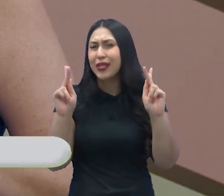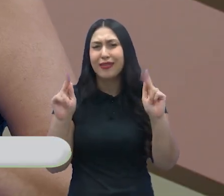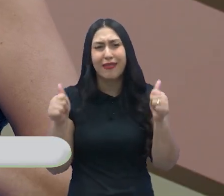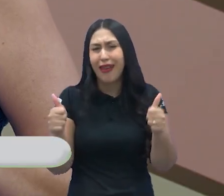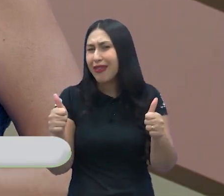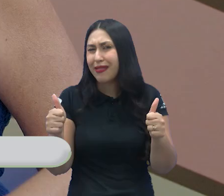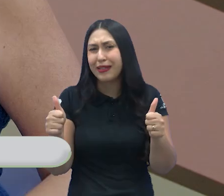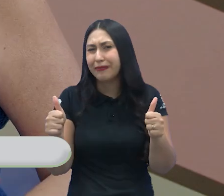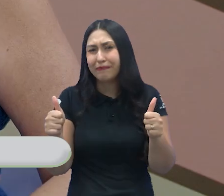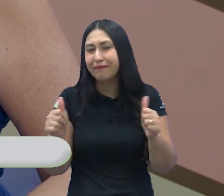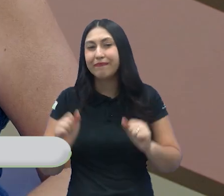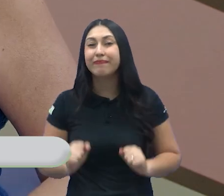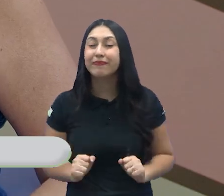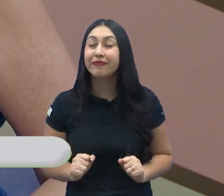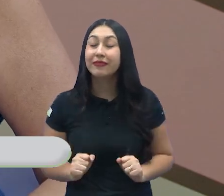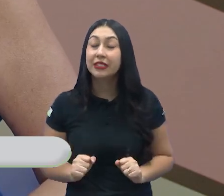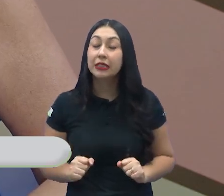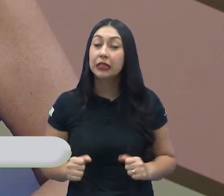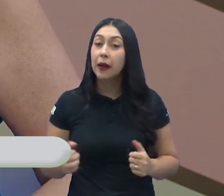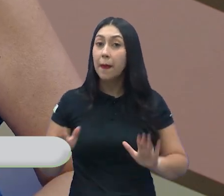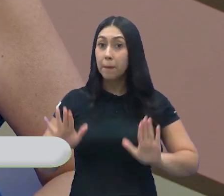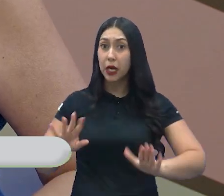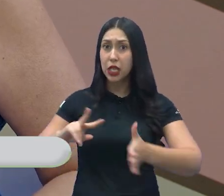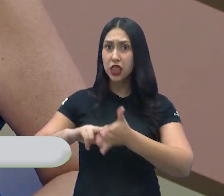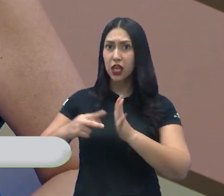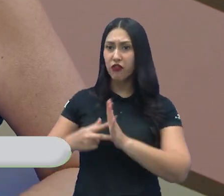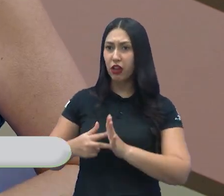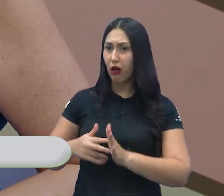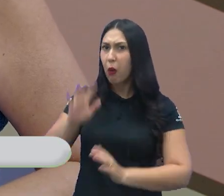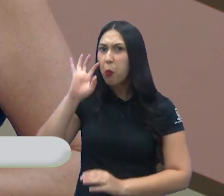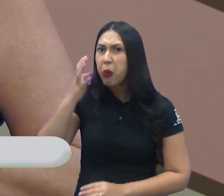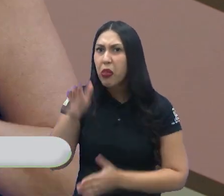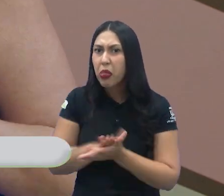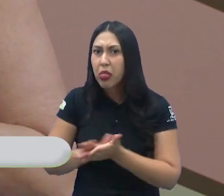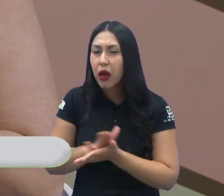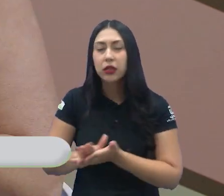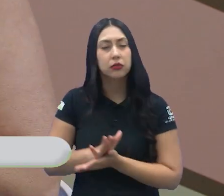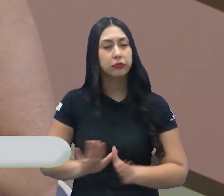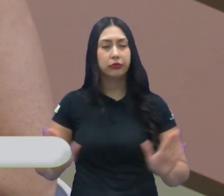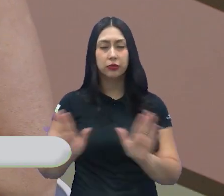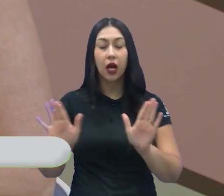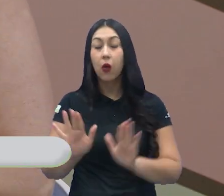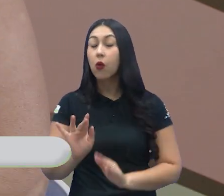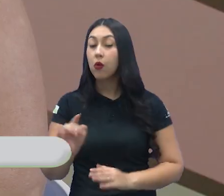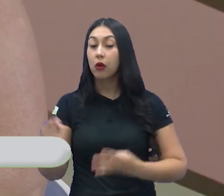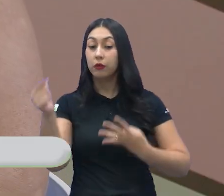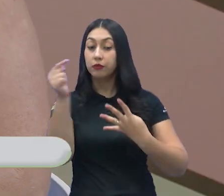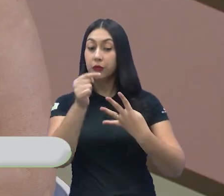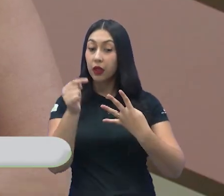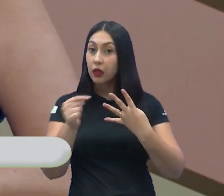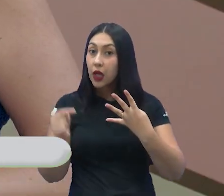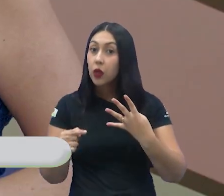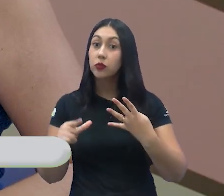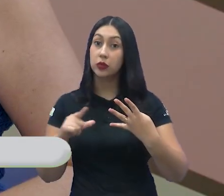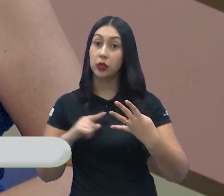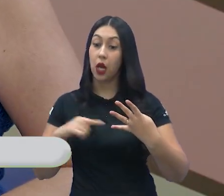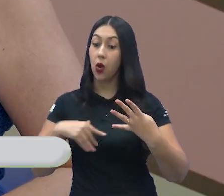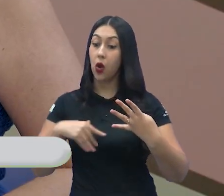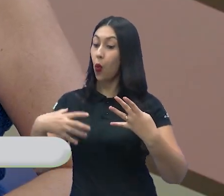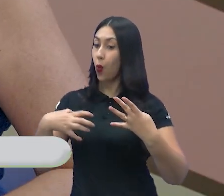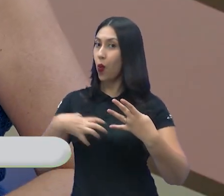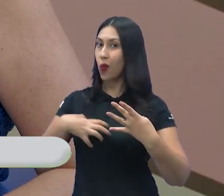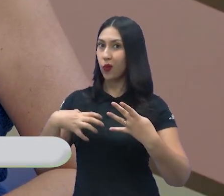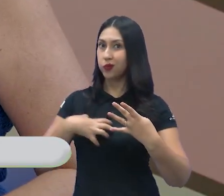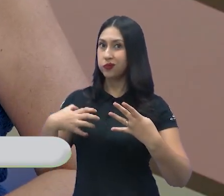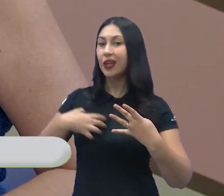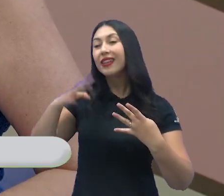bem. Isso não significa que ele não resolva problemas. Cada temperamento resolve o problema, mas cada um tem um